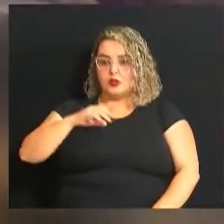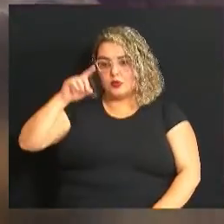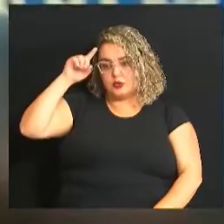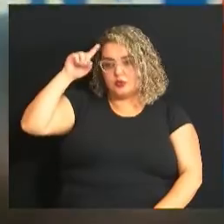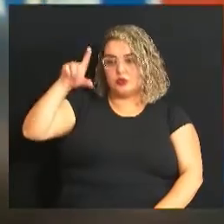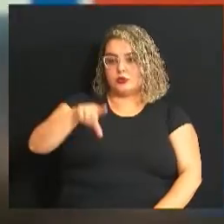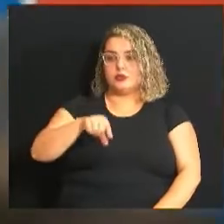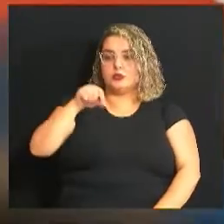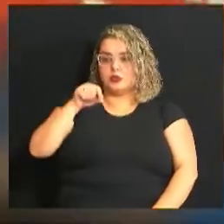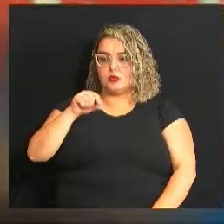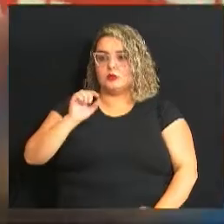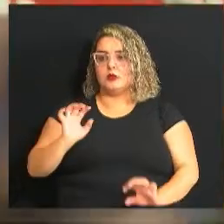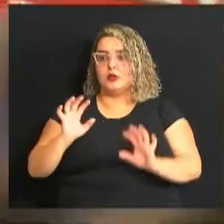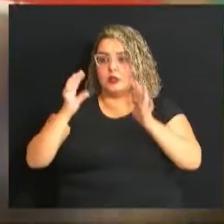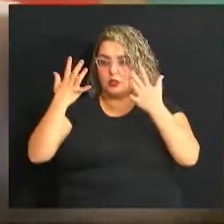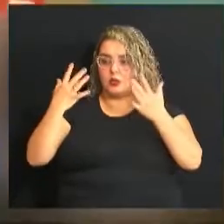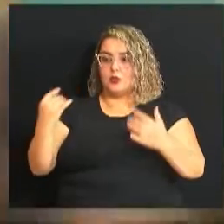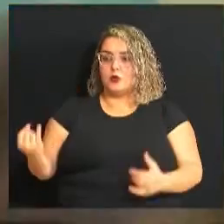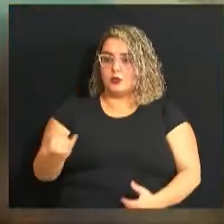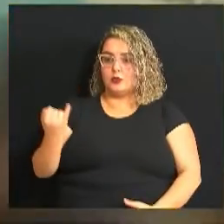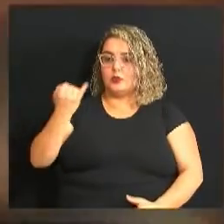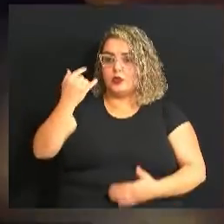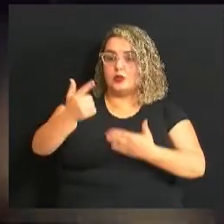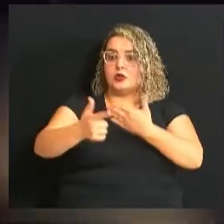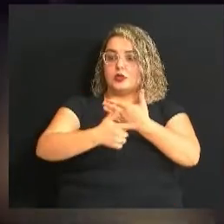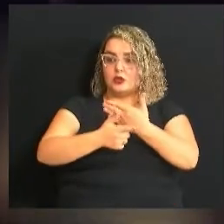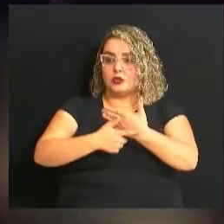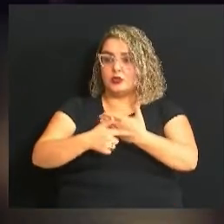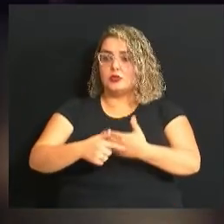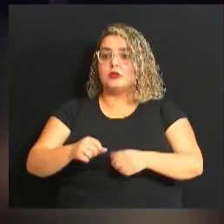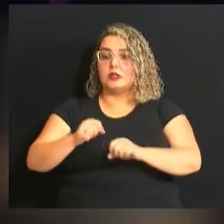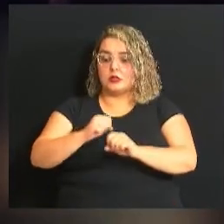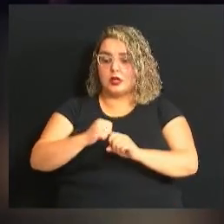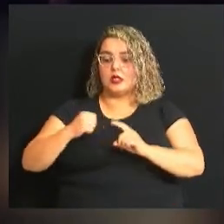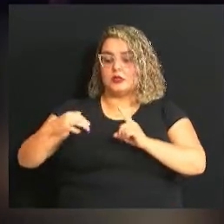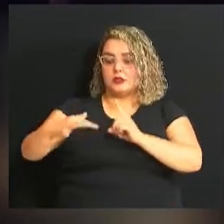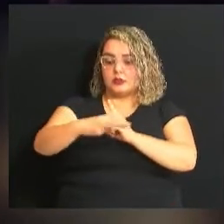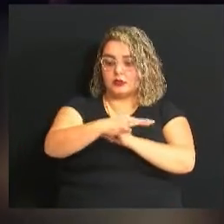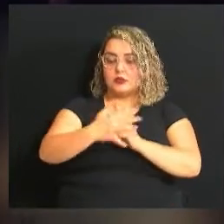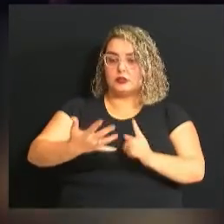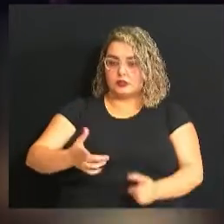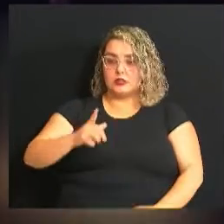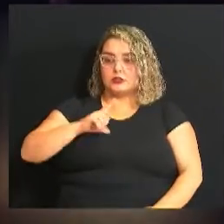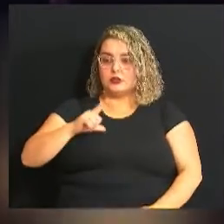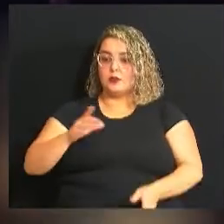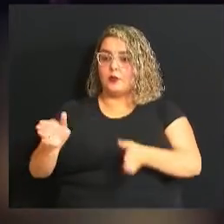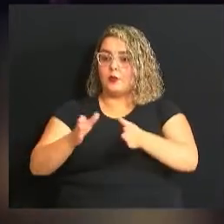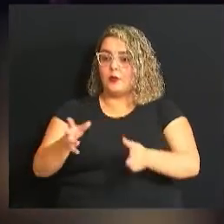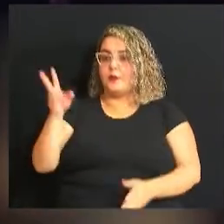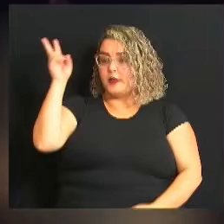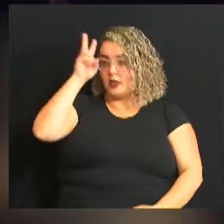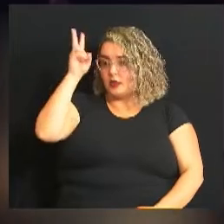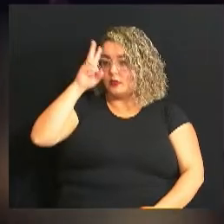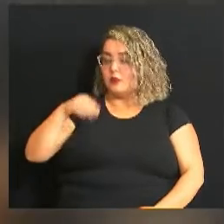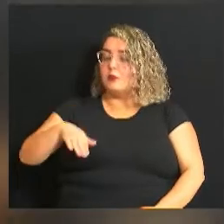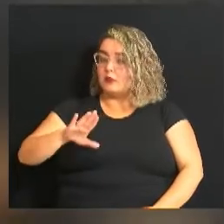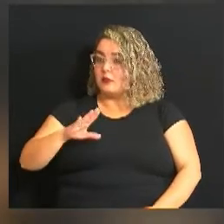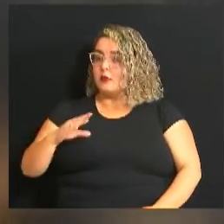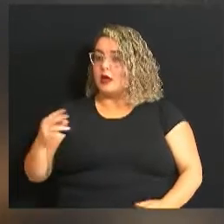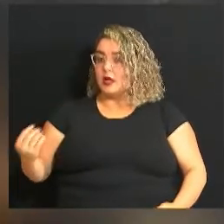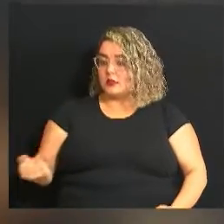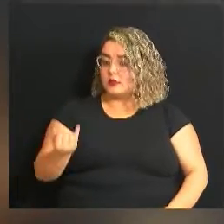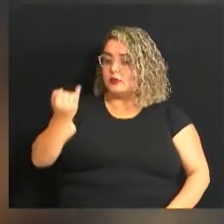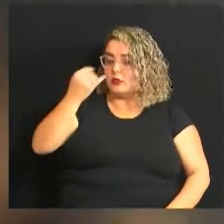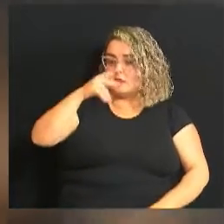escolhida para celebrar o importante papel que esta sociedade teve para um dos momentos históricos mais emblemáticos do